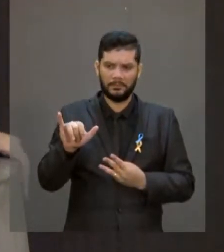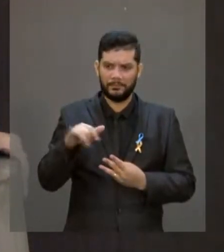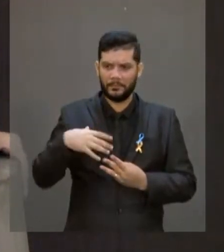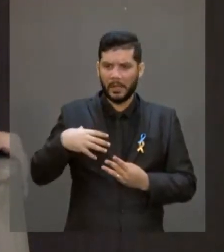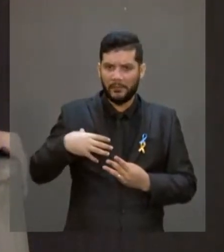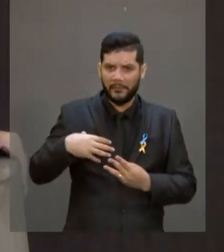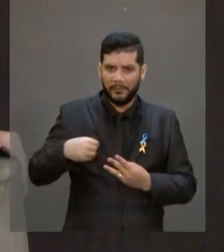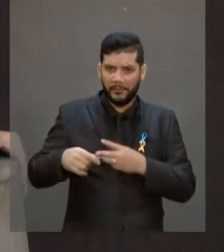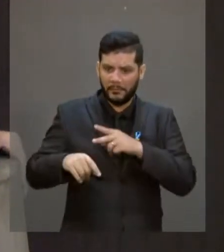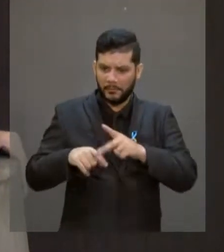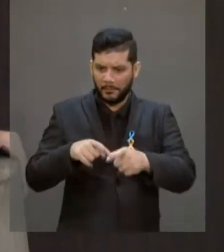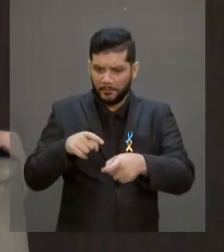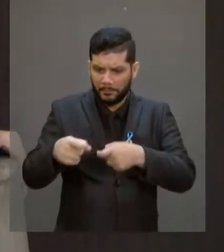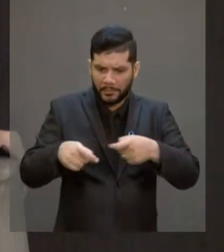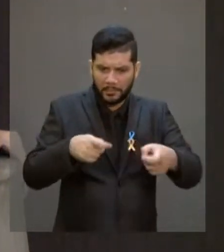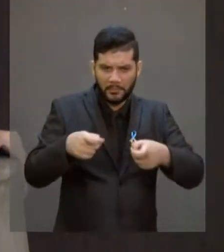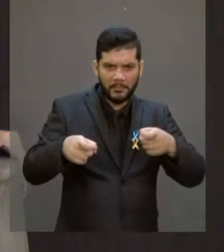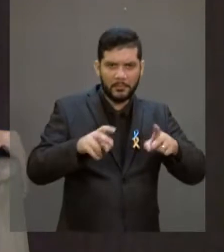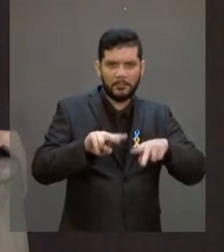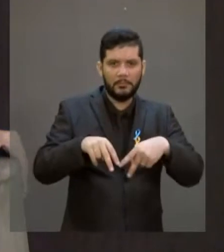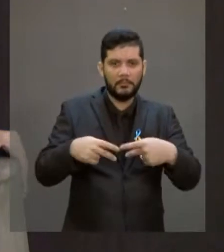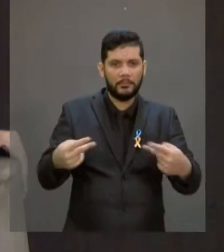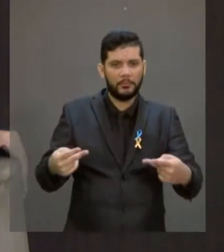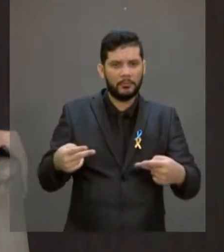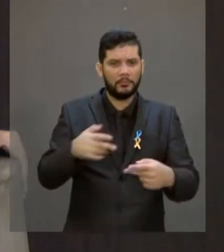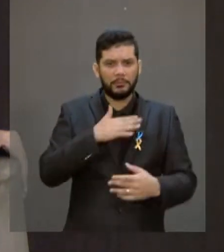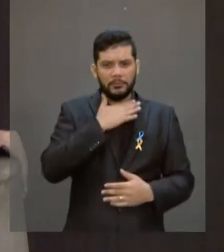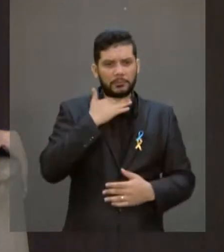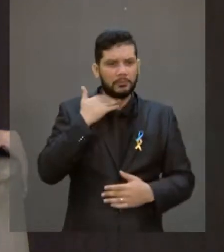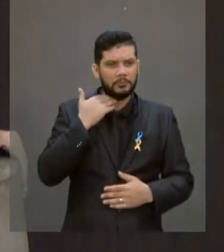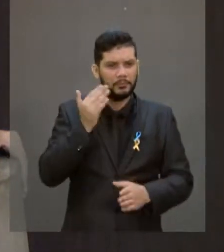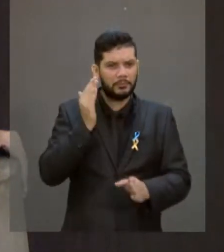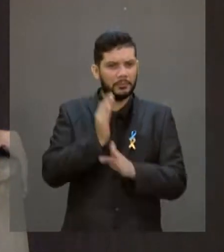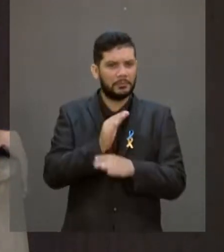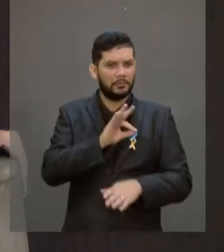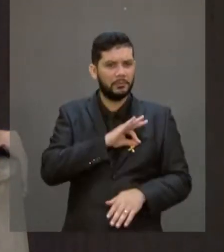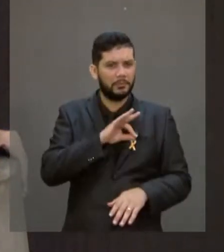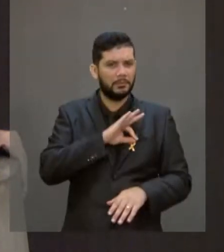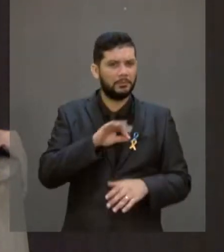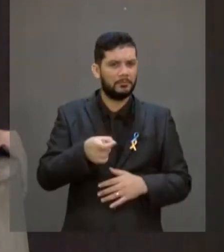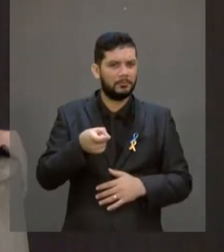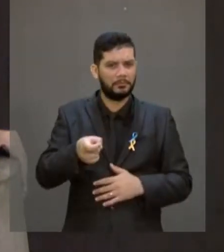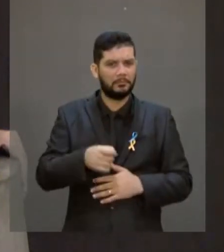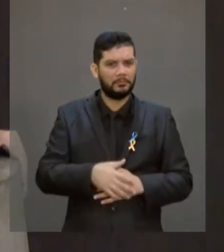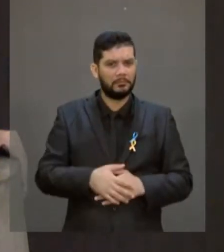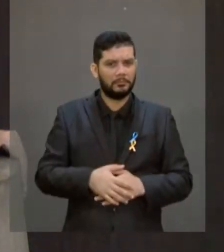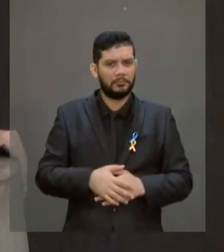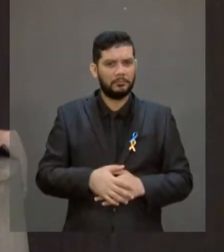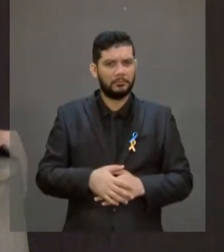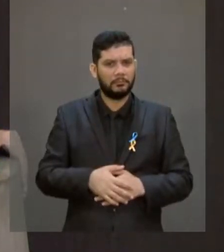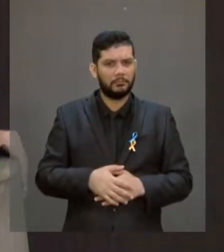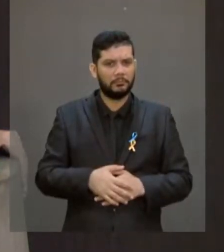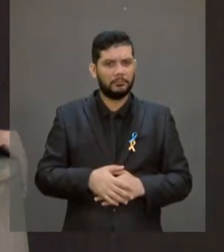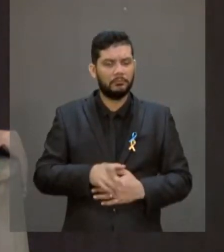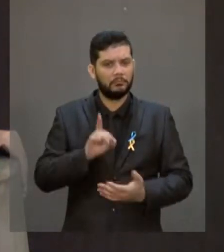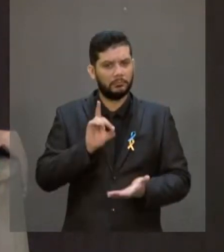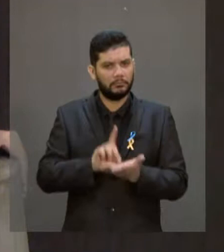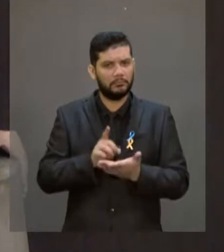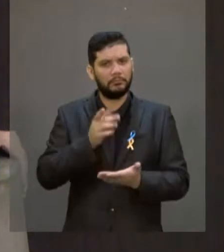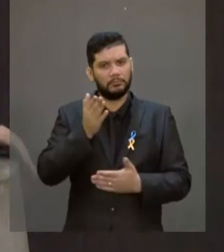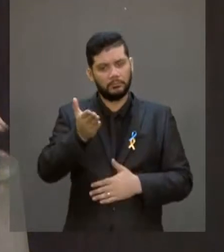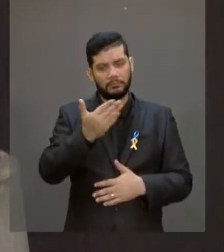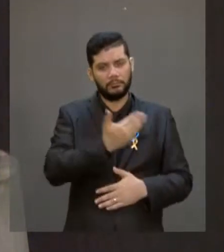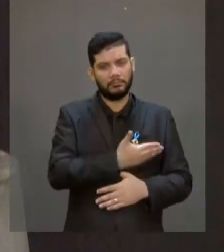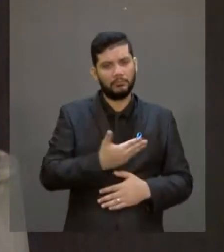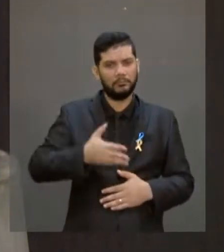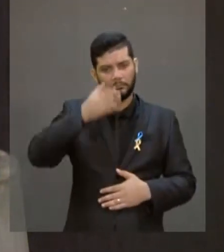cujos filhos tombaram pela violência de Estado. Essas mães até hoje nunca foram recebidas pelo senhor, governador.